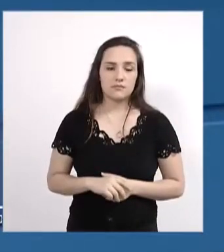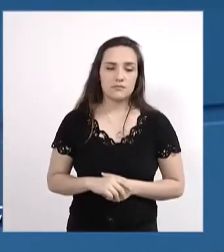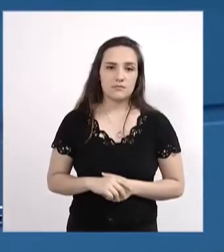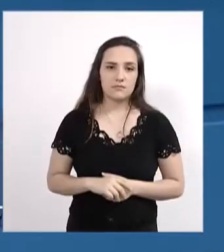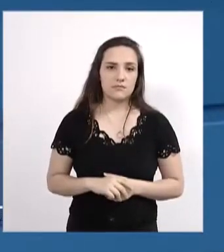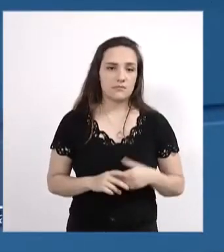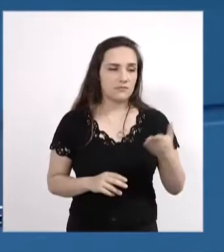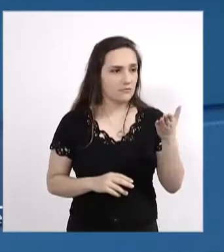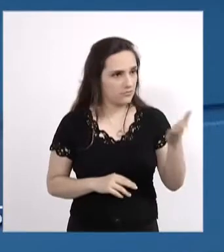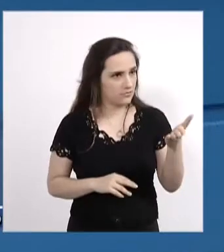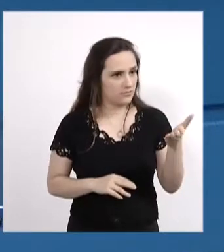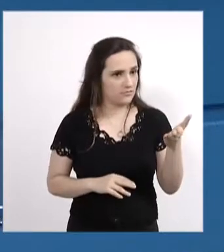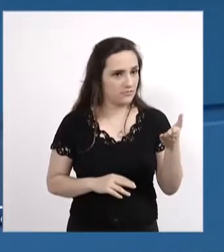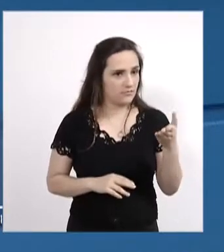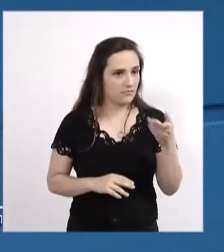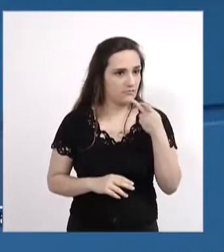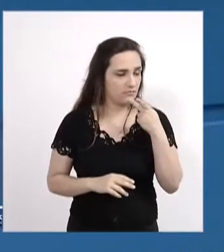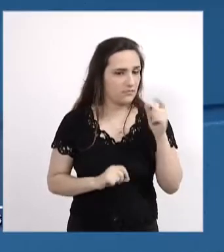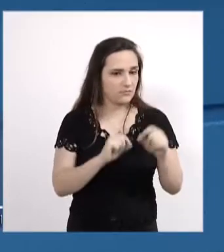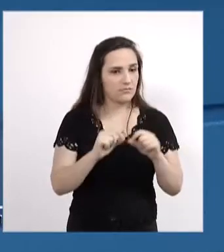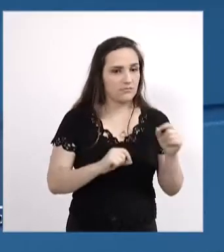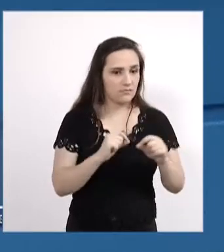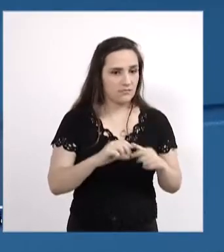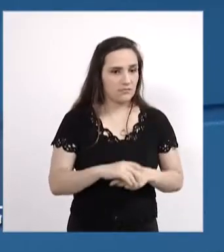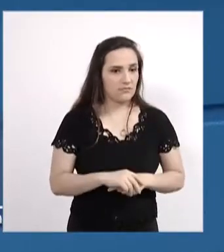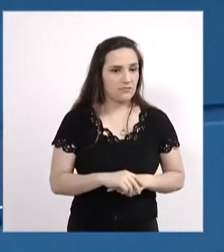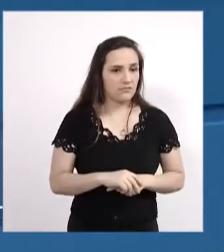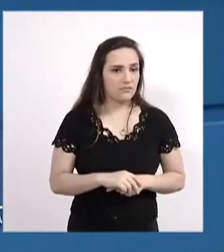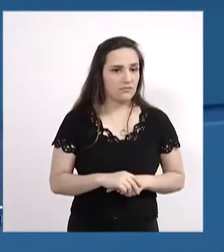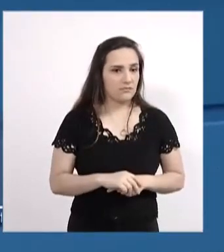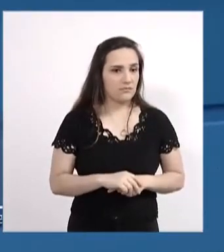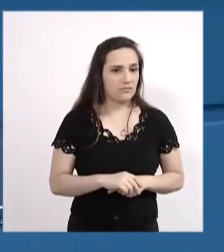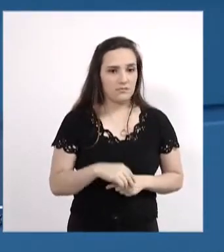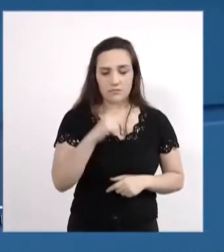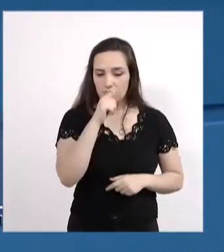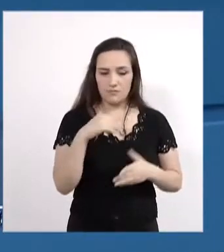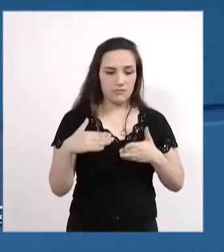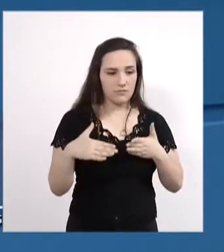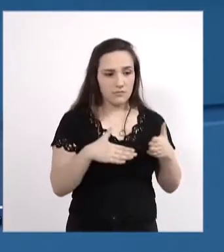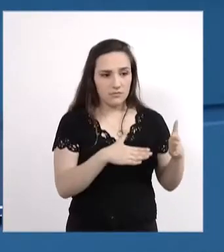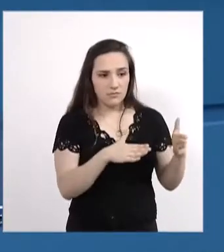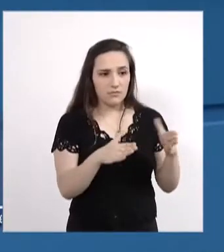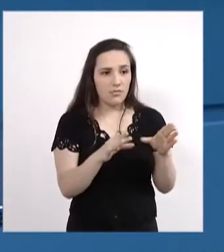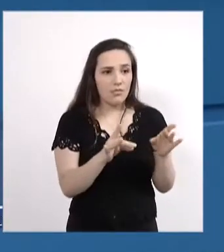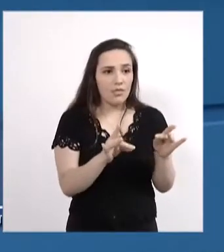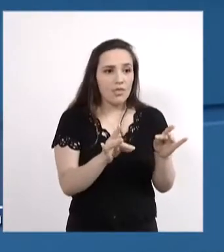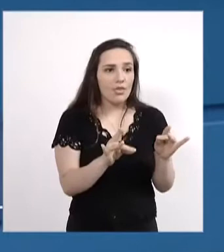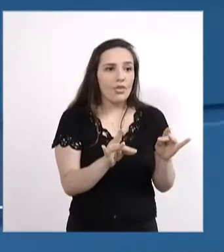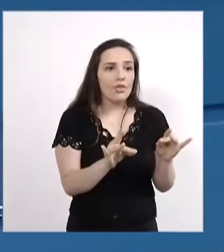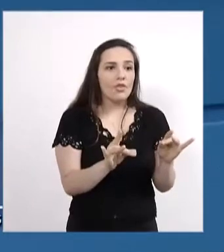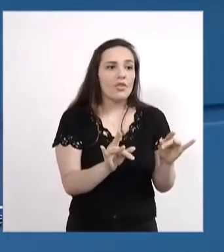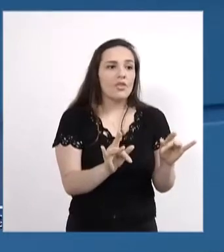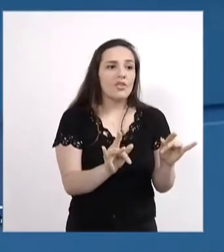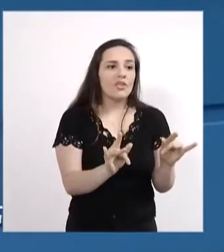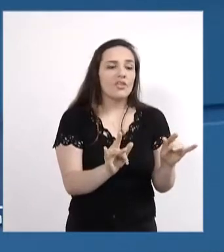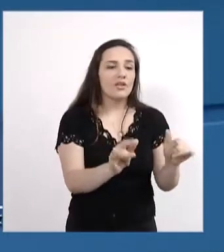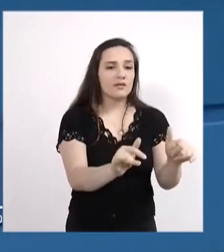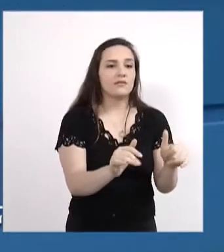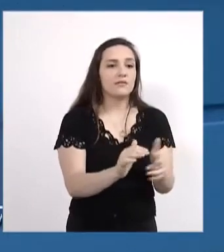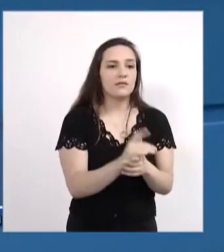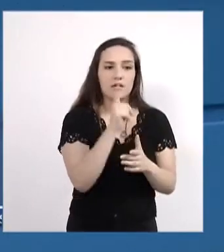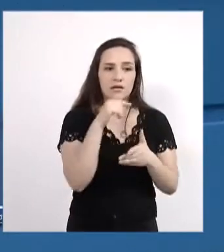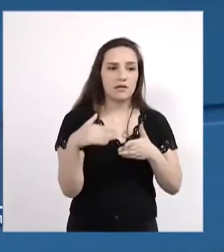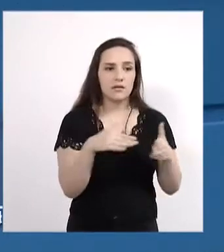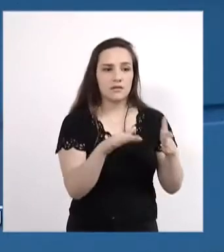Vossa Excelência está vendo desaparecer o leito do rio Taquari. Exatamente. Está